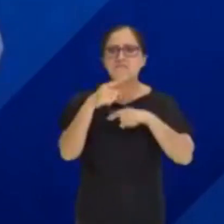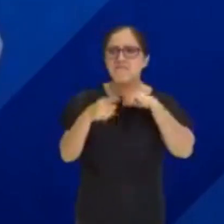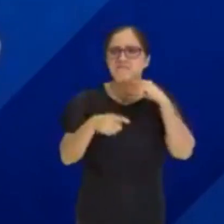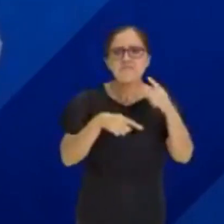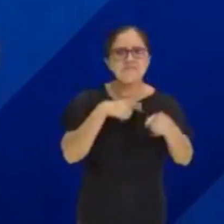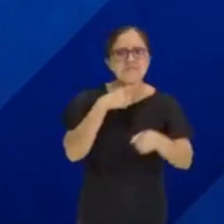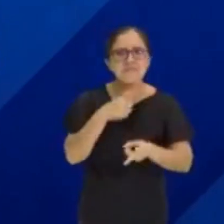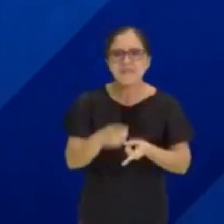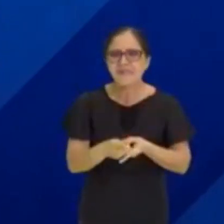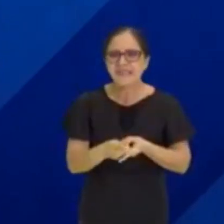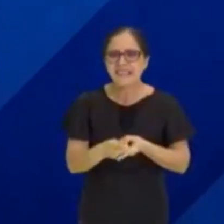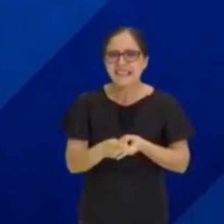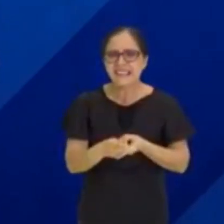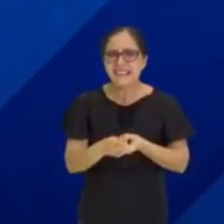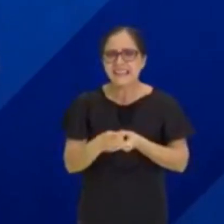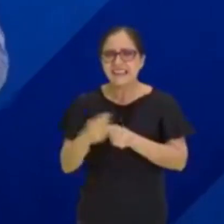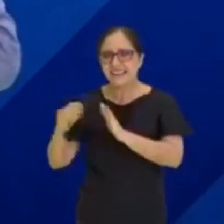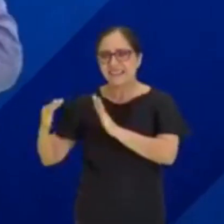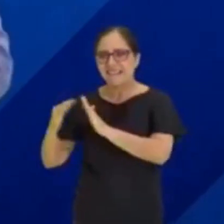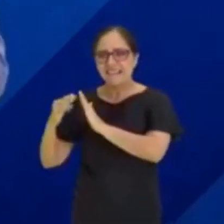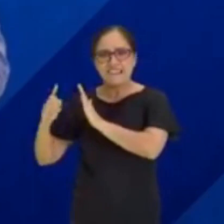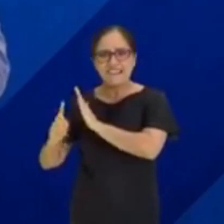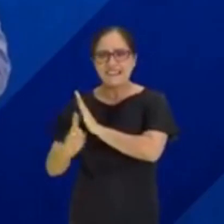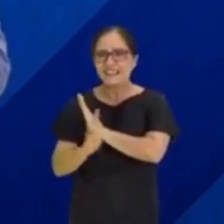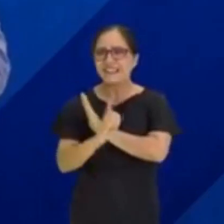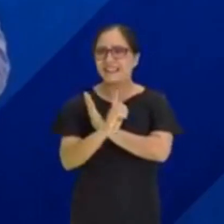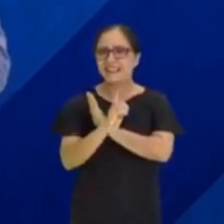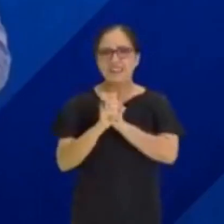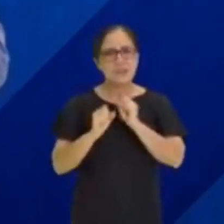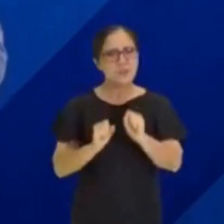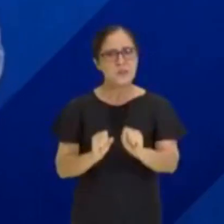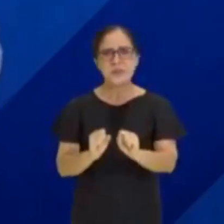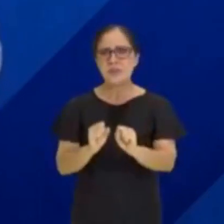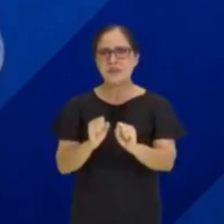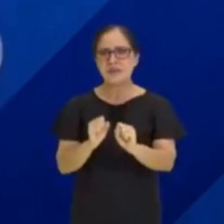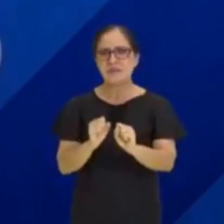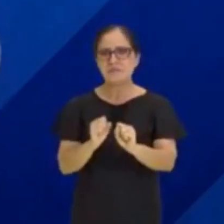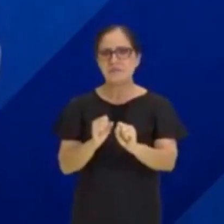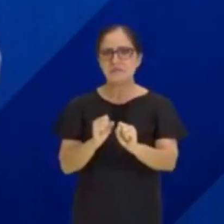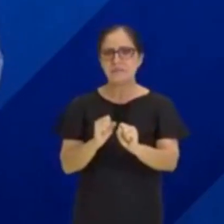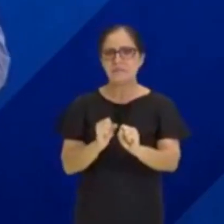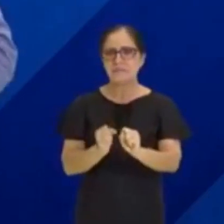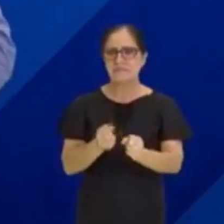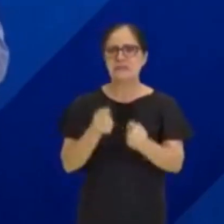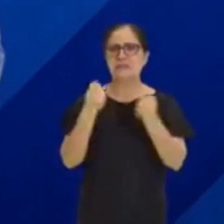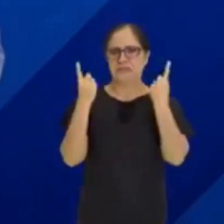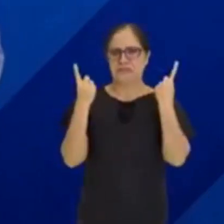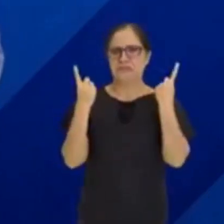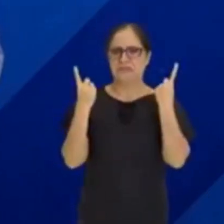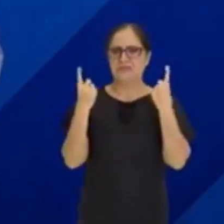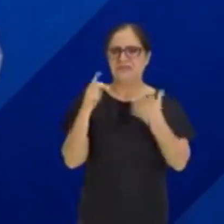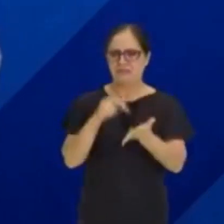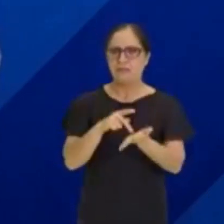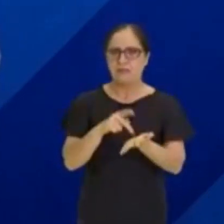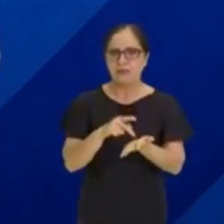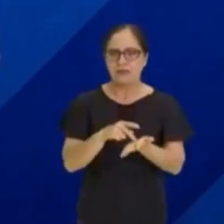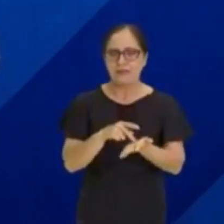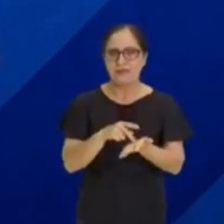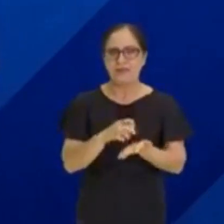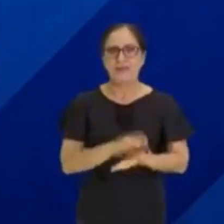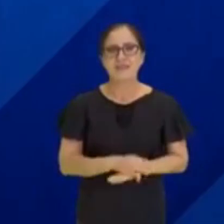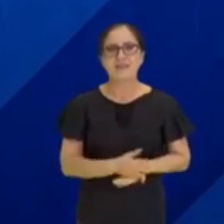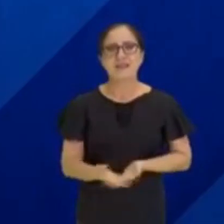atividade alguma no mesmo dia? Que coisa estranha, não? Vamos agora para a segunda